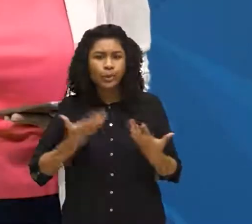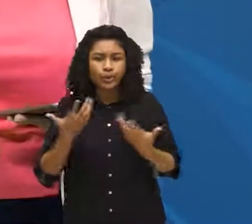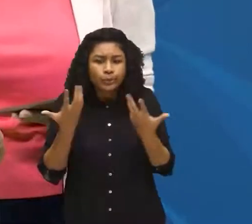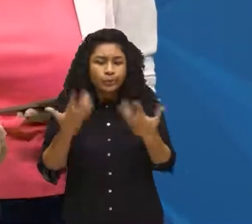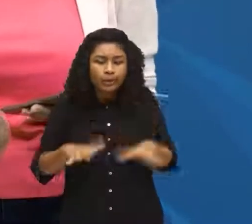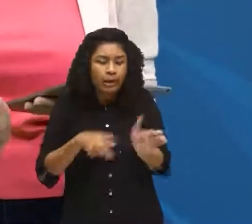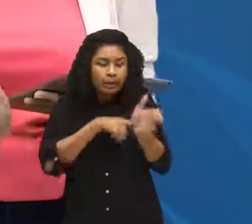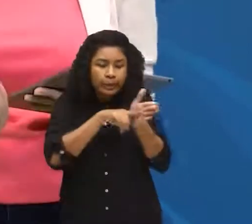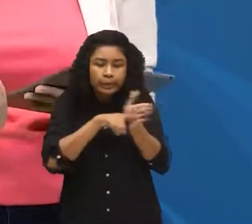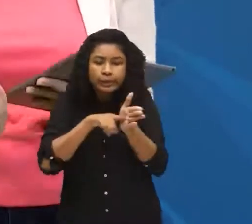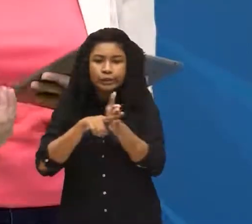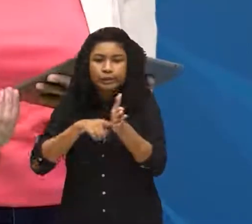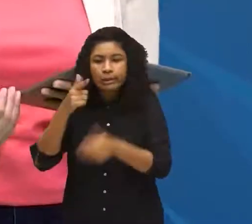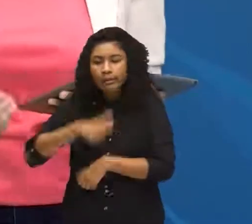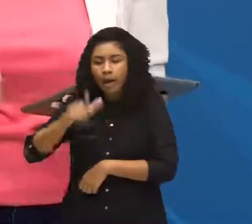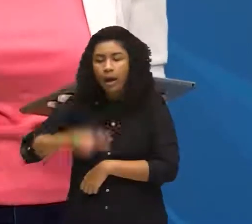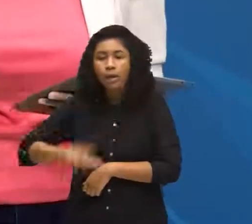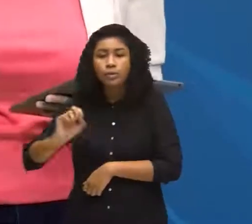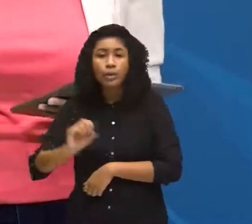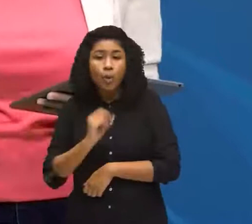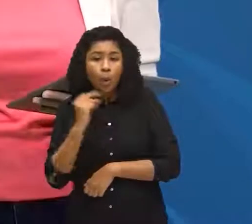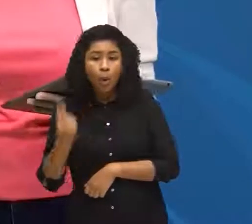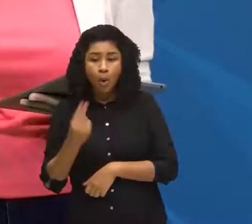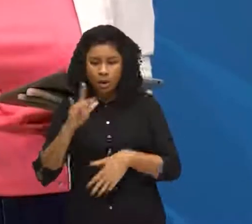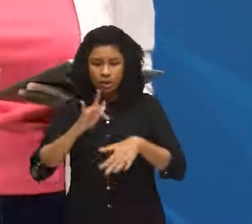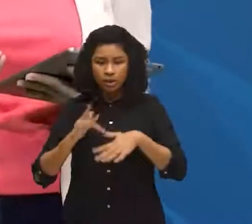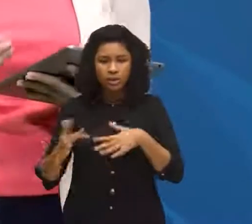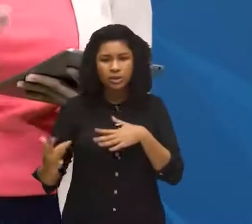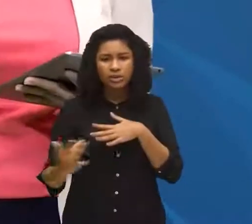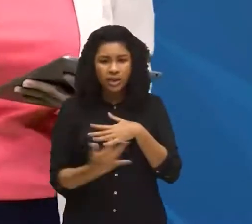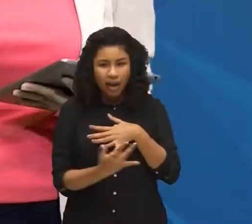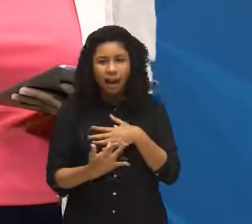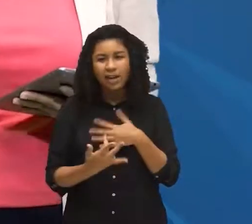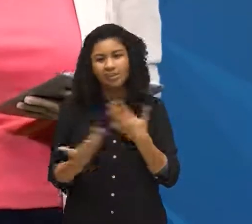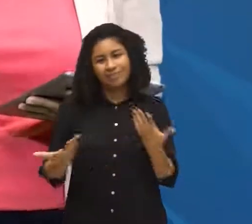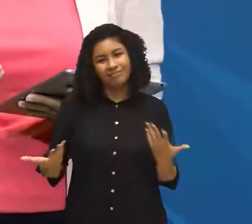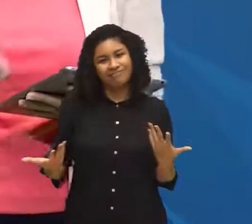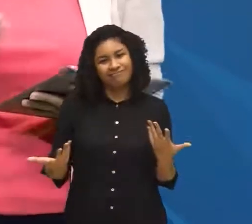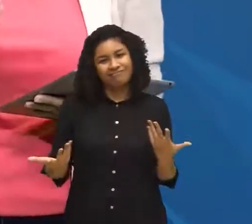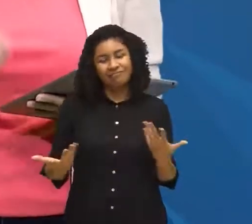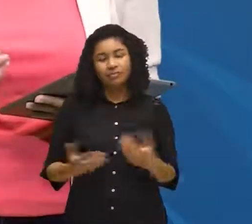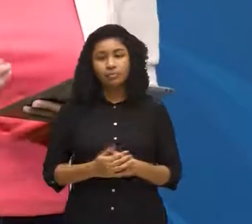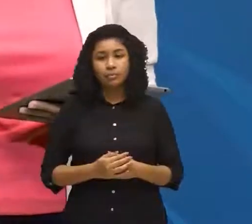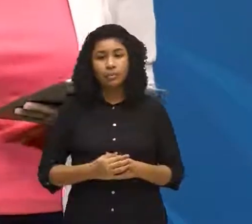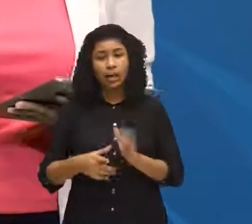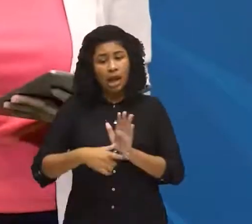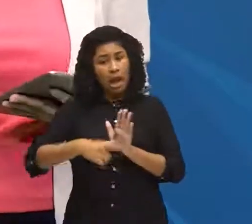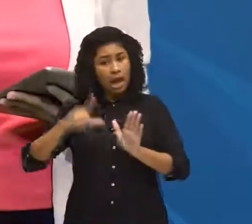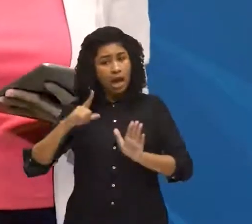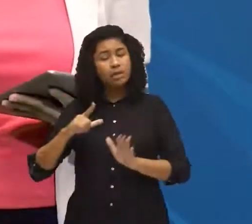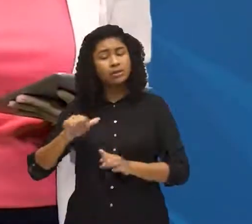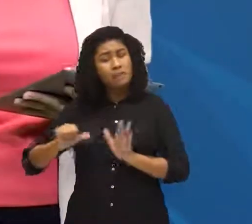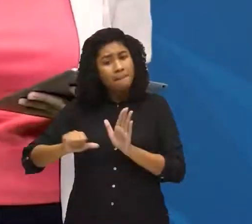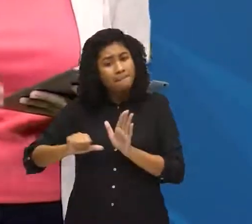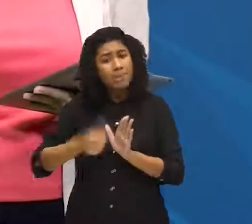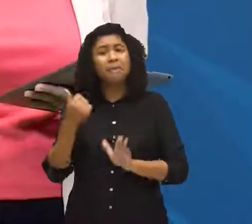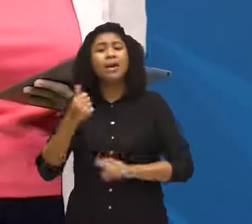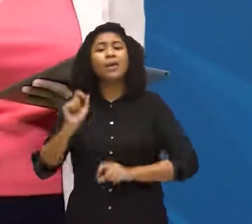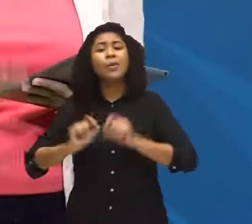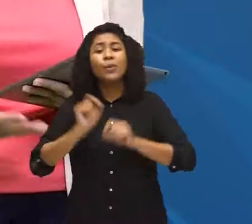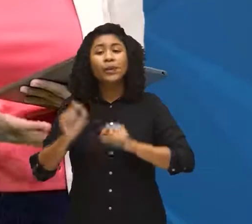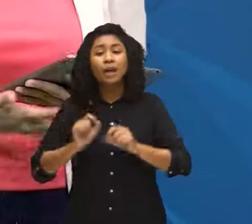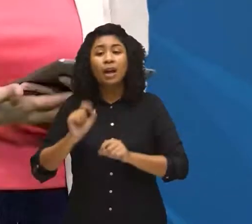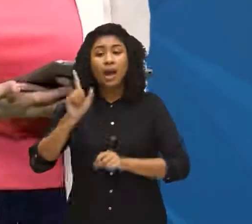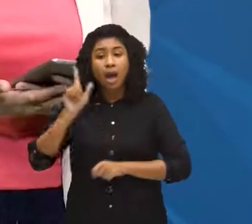redes sociais, né, de procedência um pouco duvidosa. Então pesquise, primeiro pesquise, verifique se existe mais